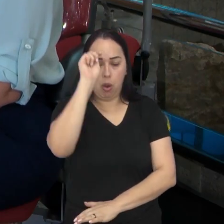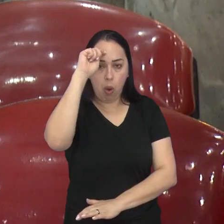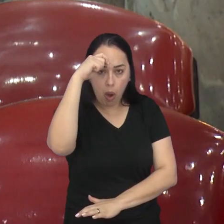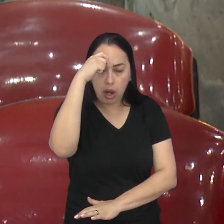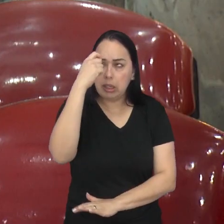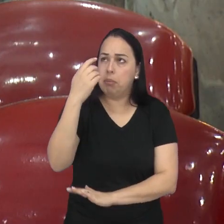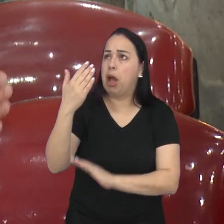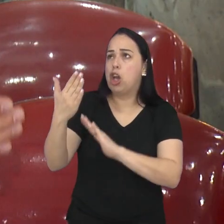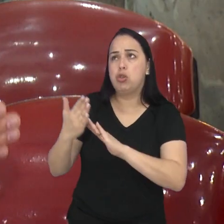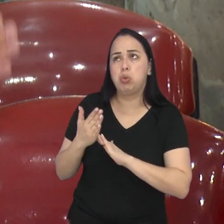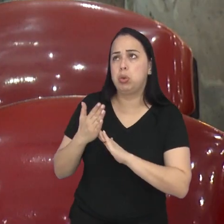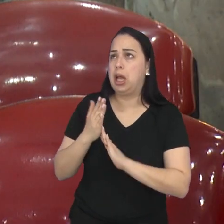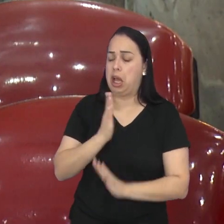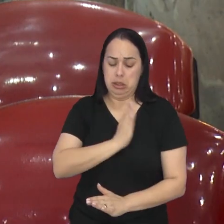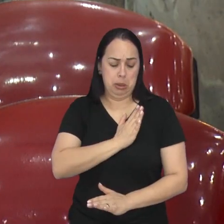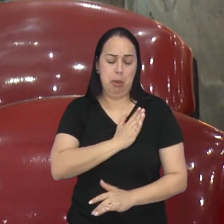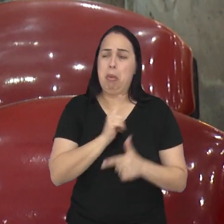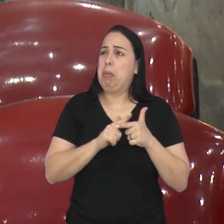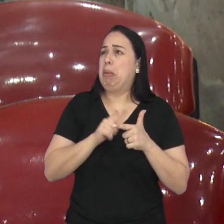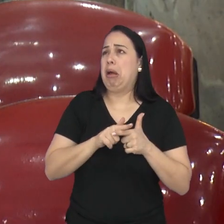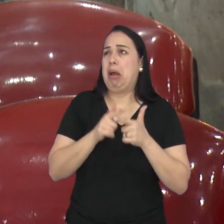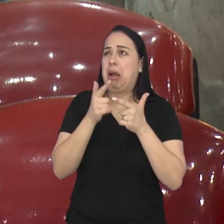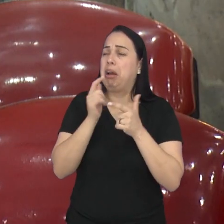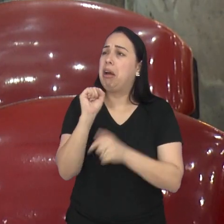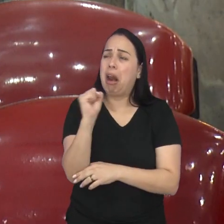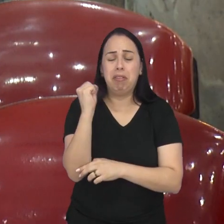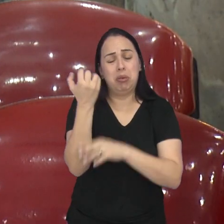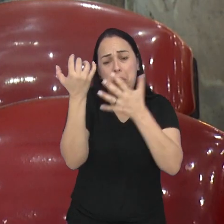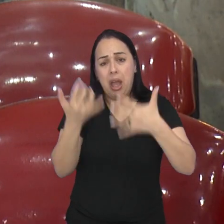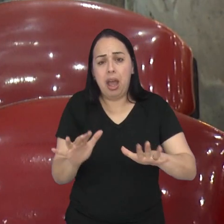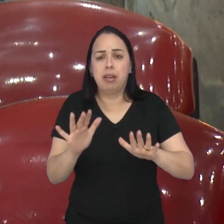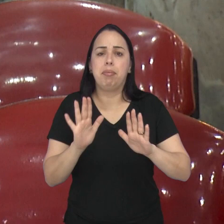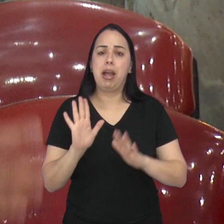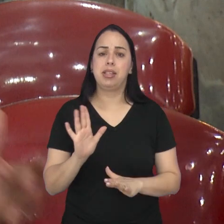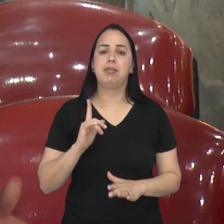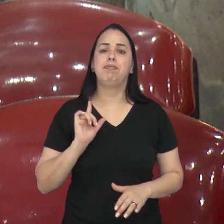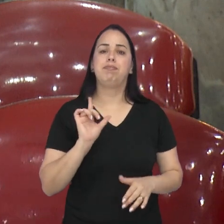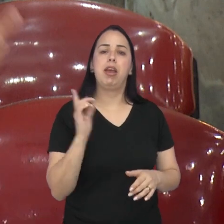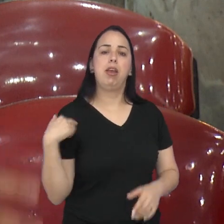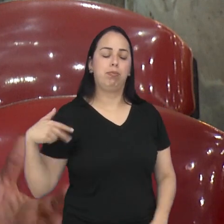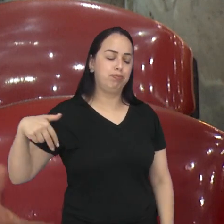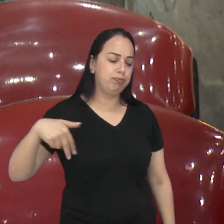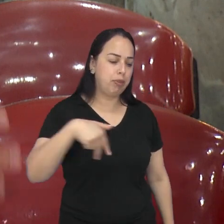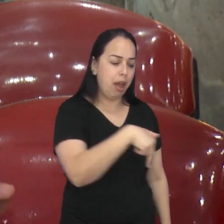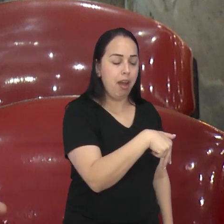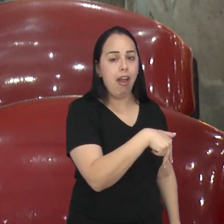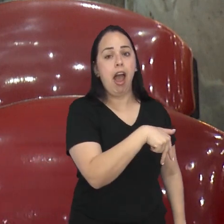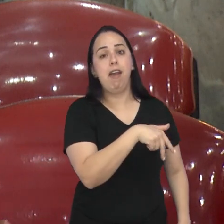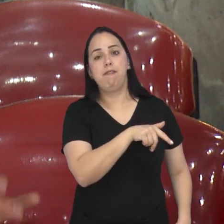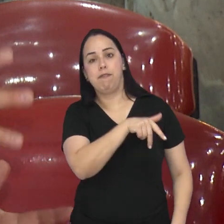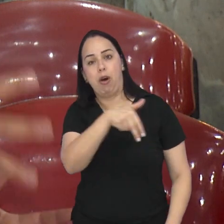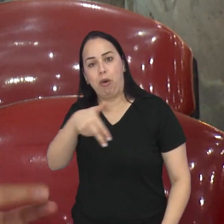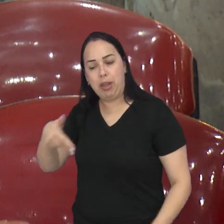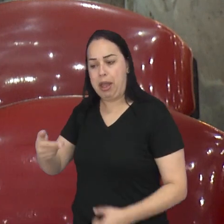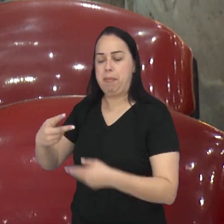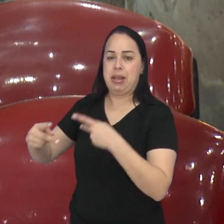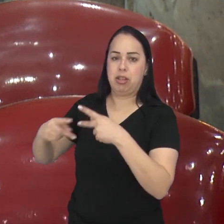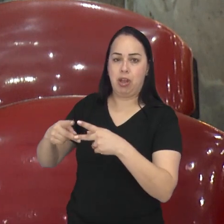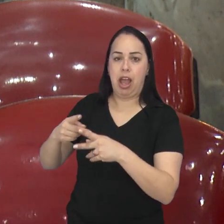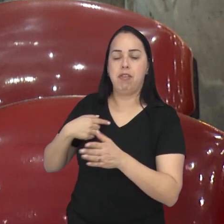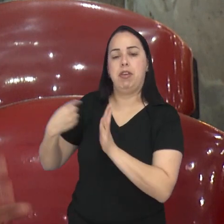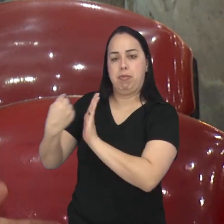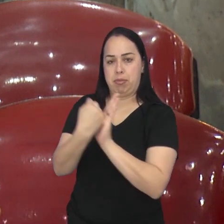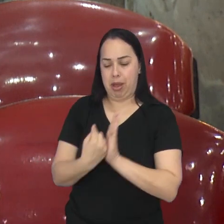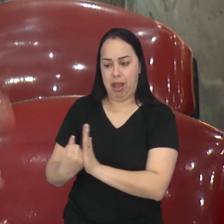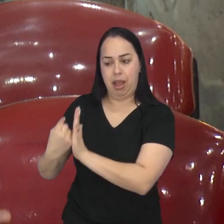fosse nada grave. Mas depois que eu voltei de Aparecida, eu fui fazer os exames, tudo necessário, e constatou que eu